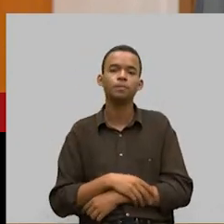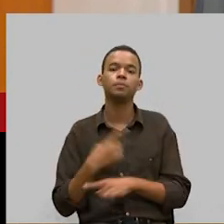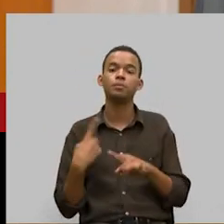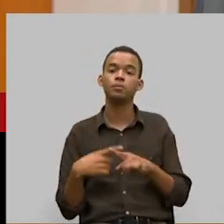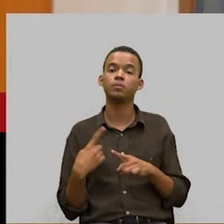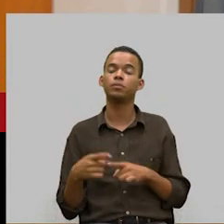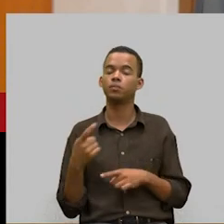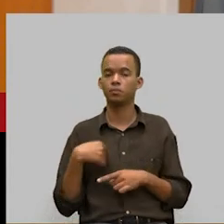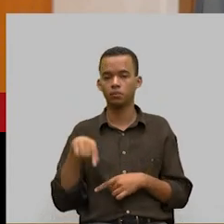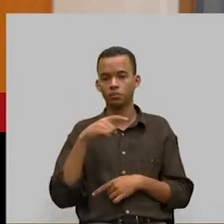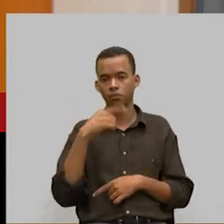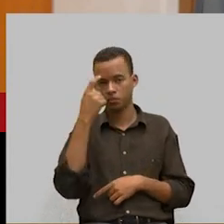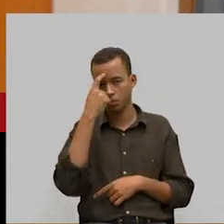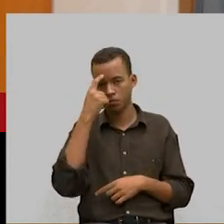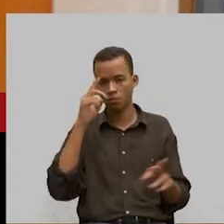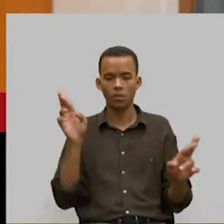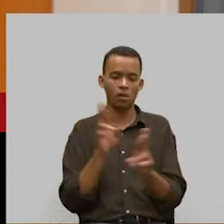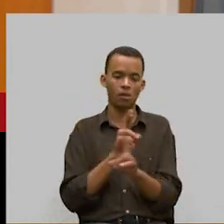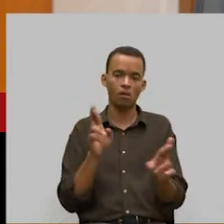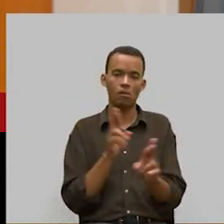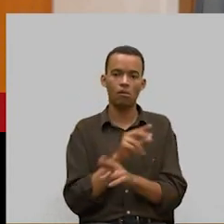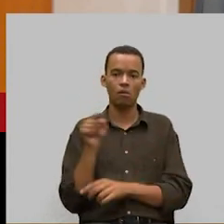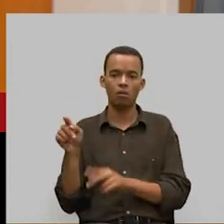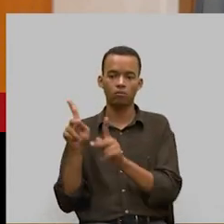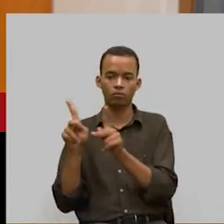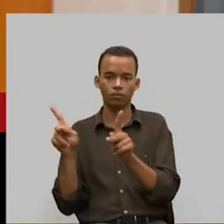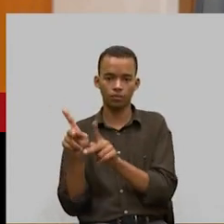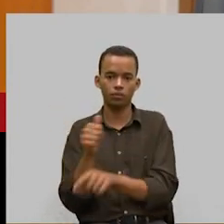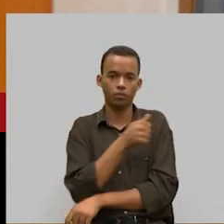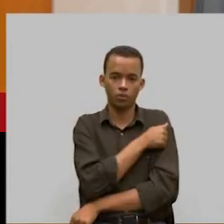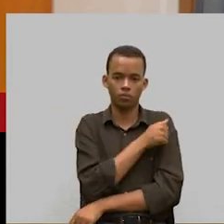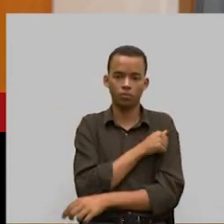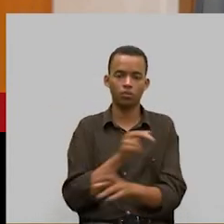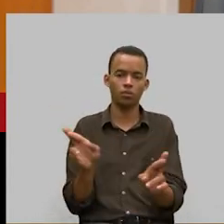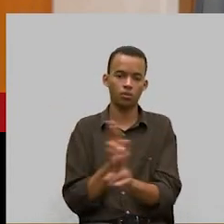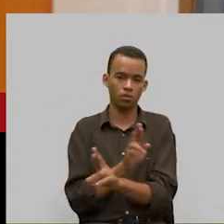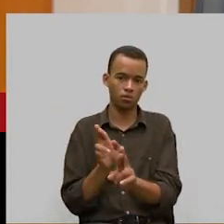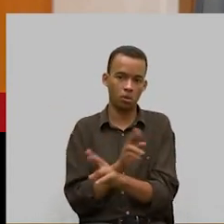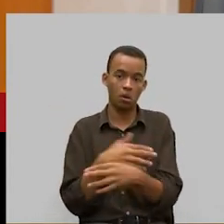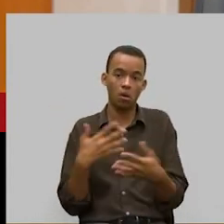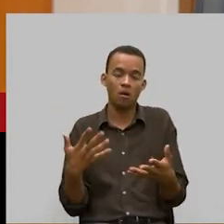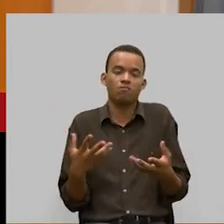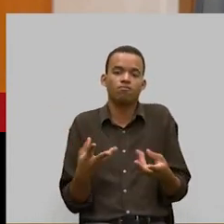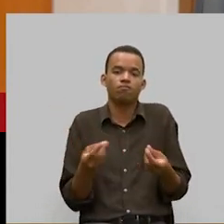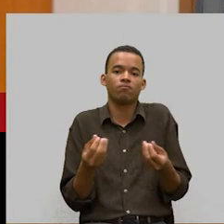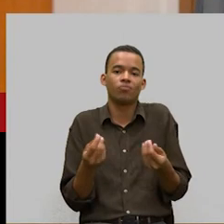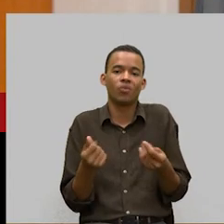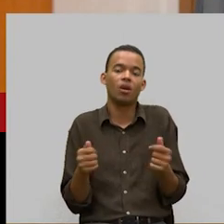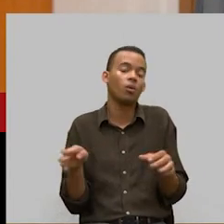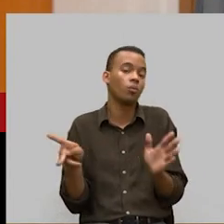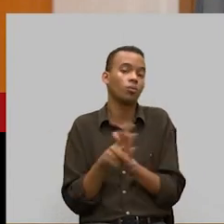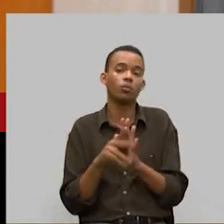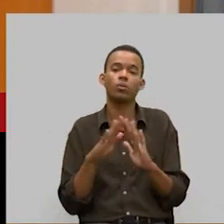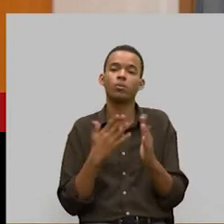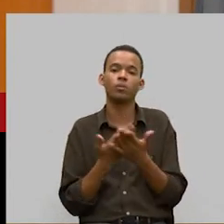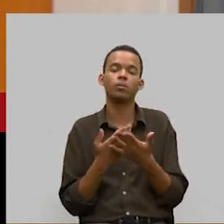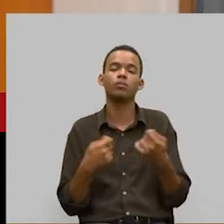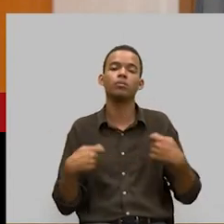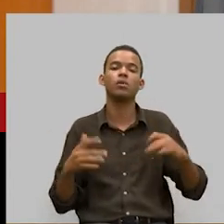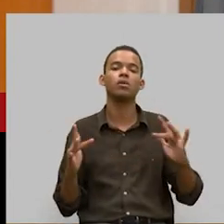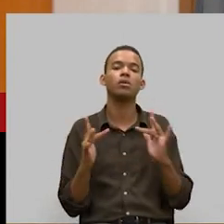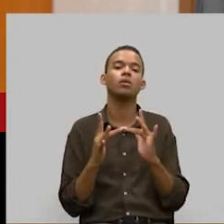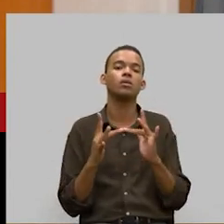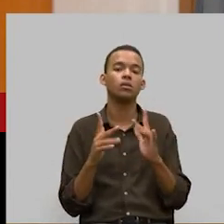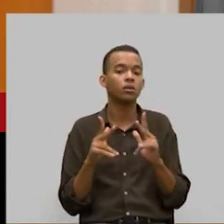relação de professor e aluno ela é a essência das escolas famílias né essa relação de proximidade mesmo de ser uma